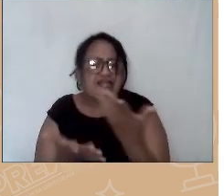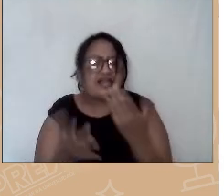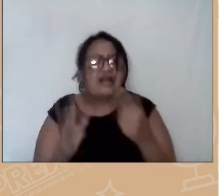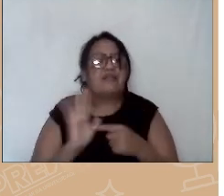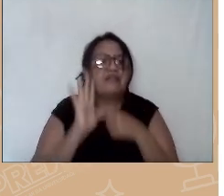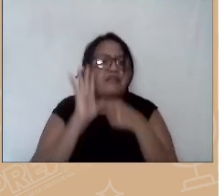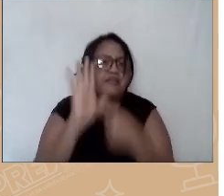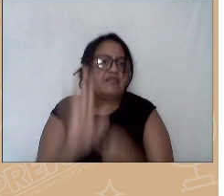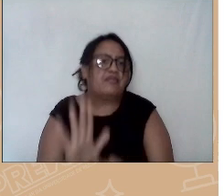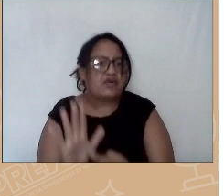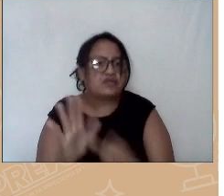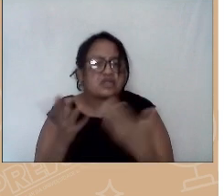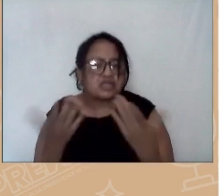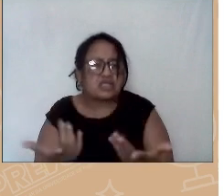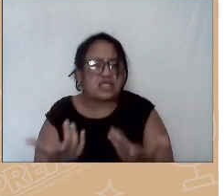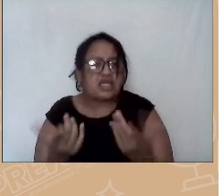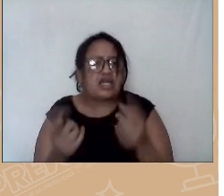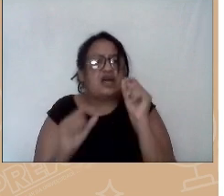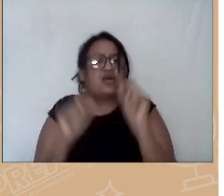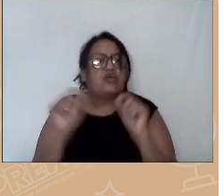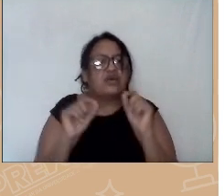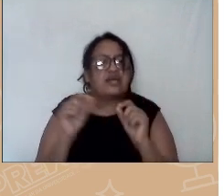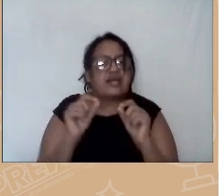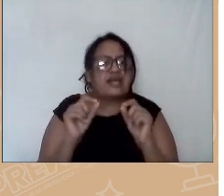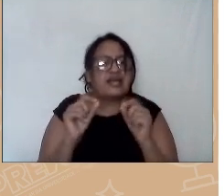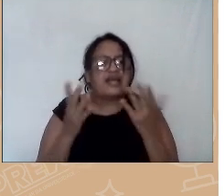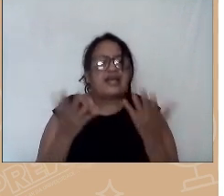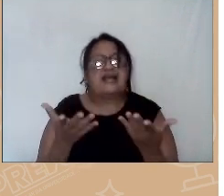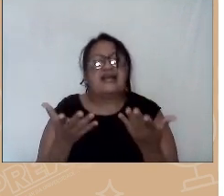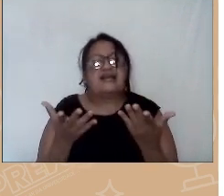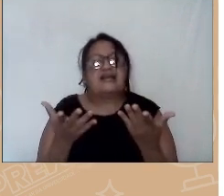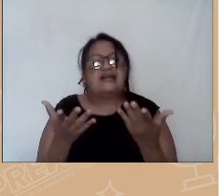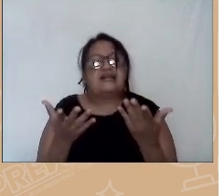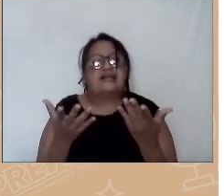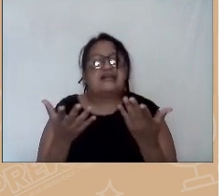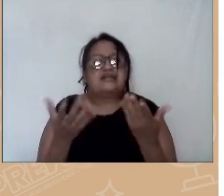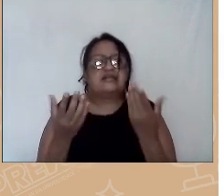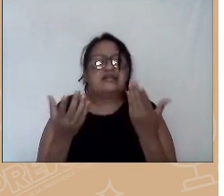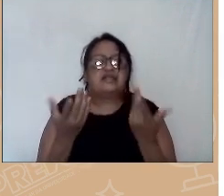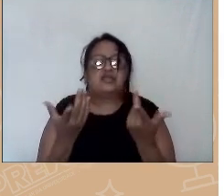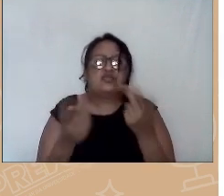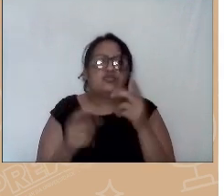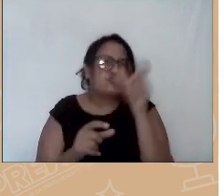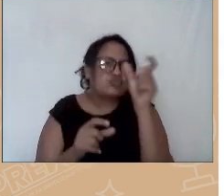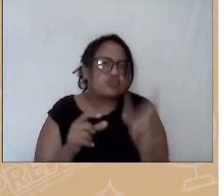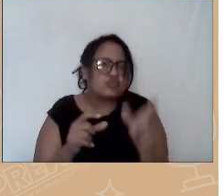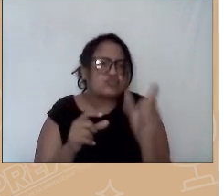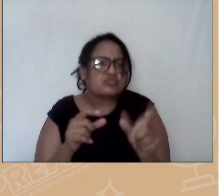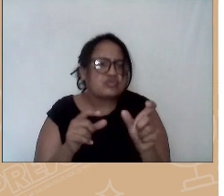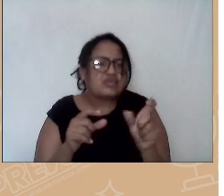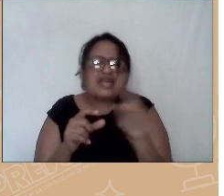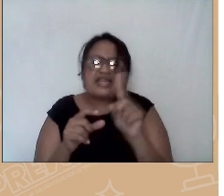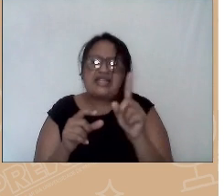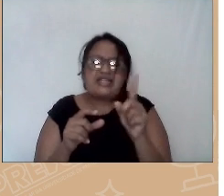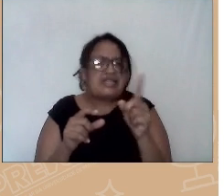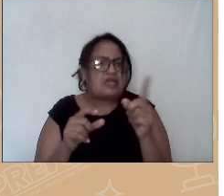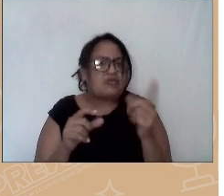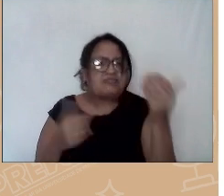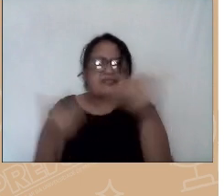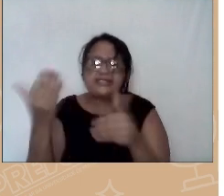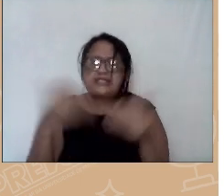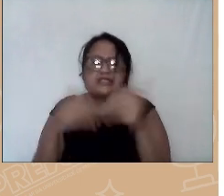aqui apresenta aqui a presença aqui de uma personagem que não faz parte da história original